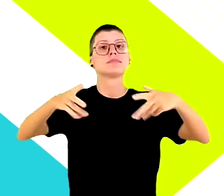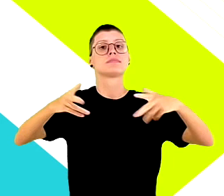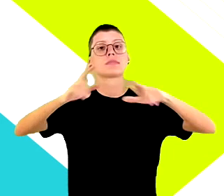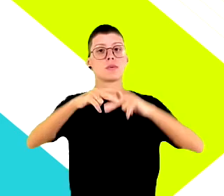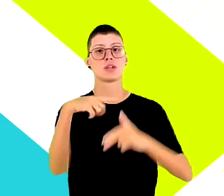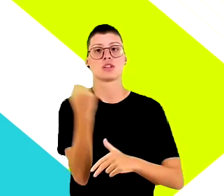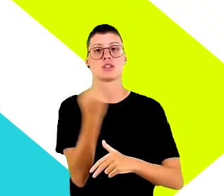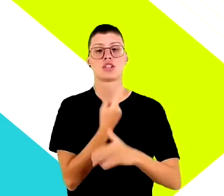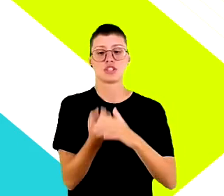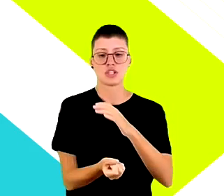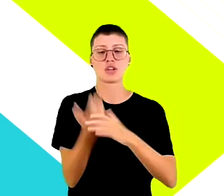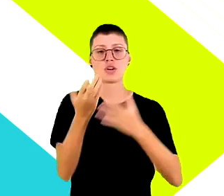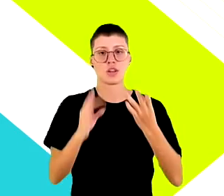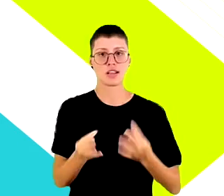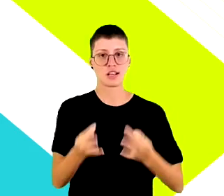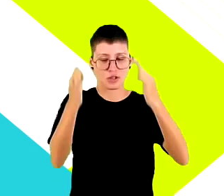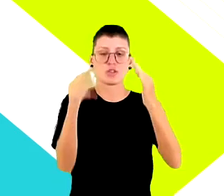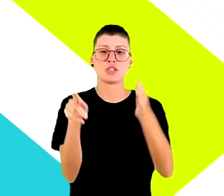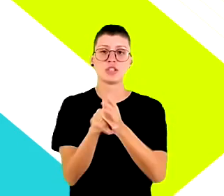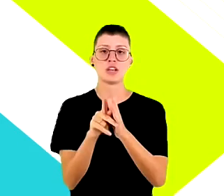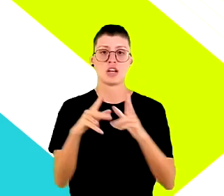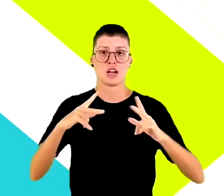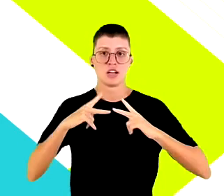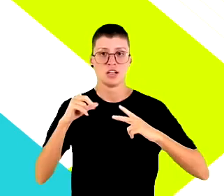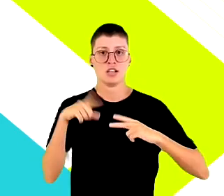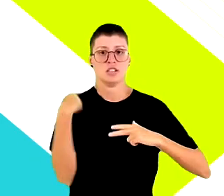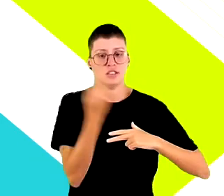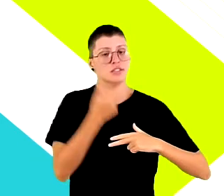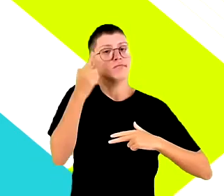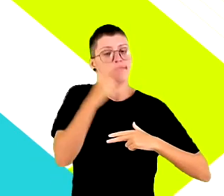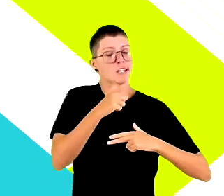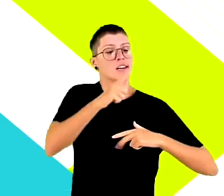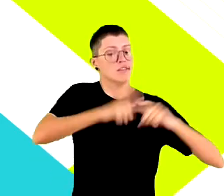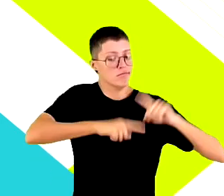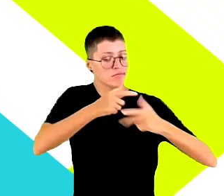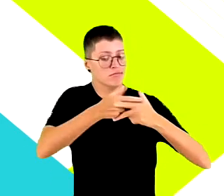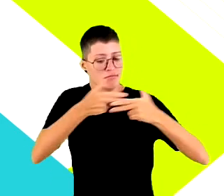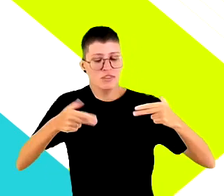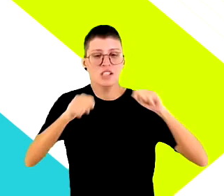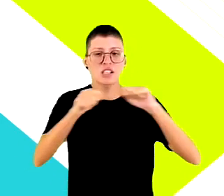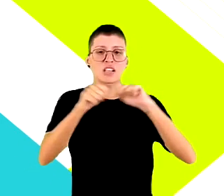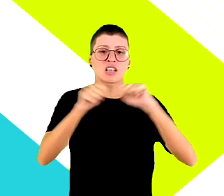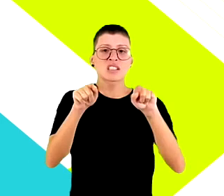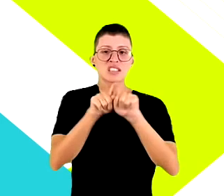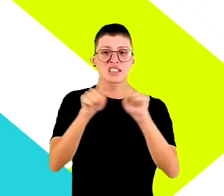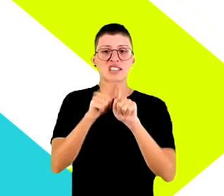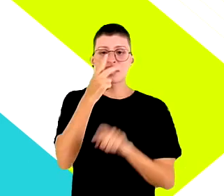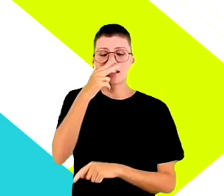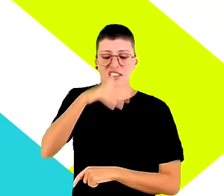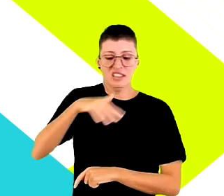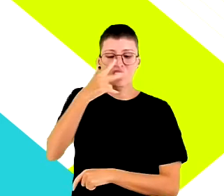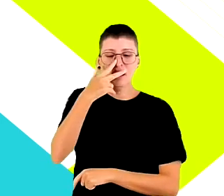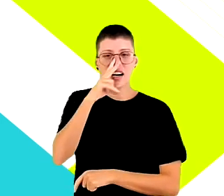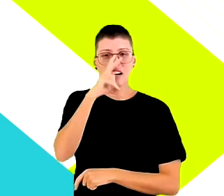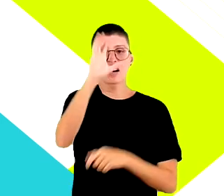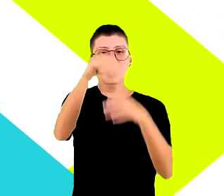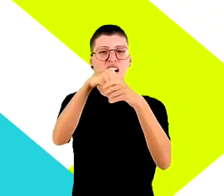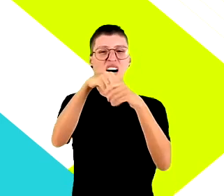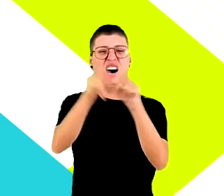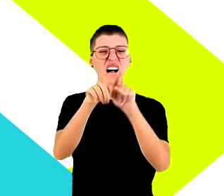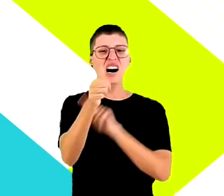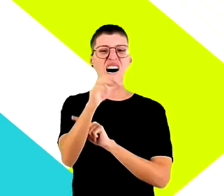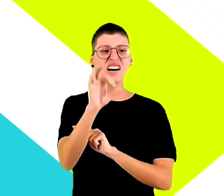uma tecnologia própria, né, para analisar crédito no setor. Então, a gente tem uma área muito forte hoje na Thrive, mais de 60% do